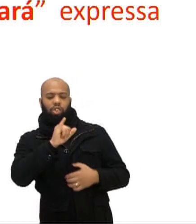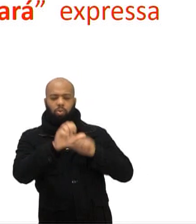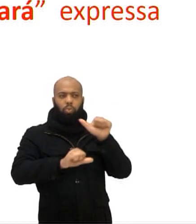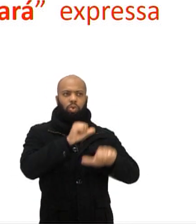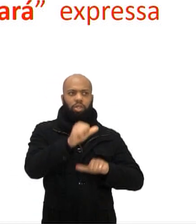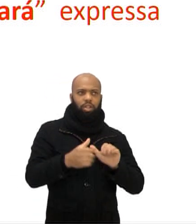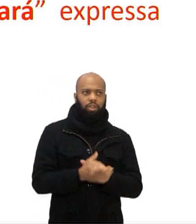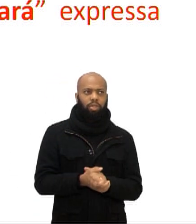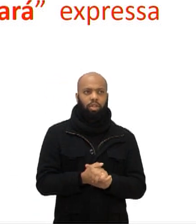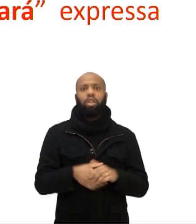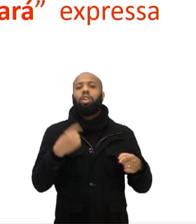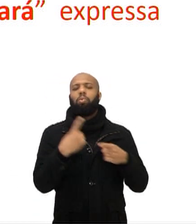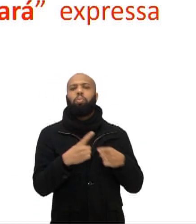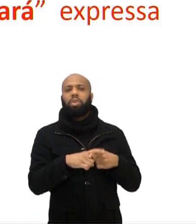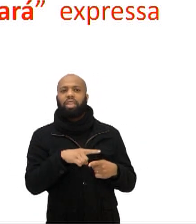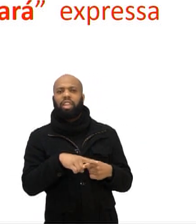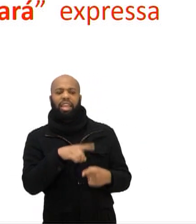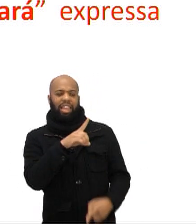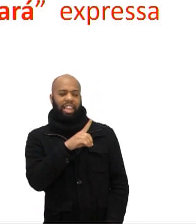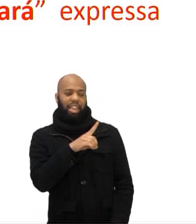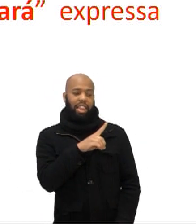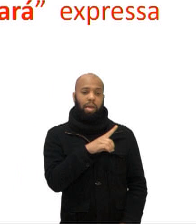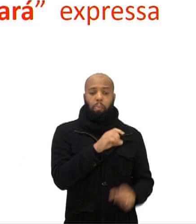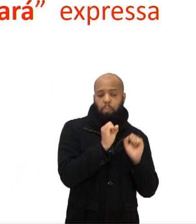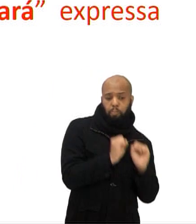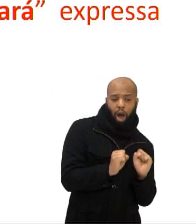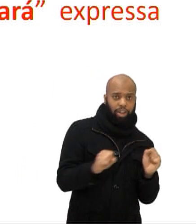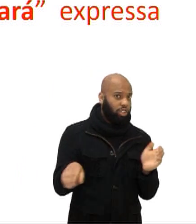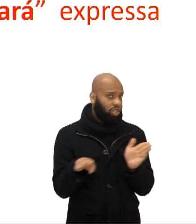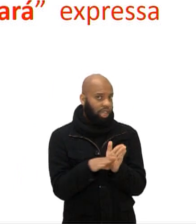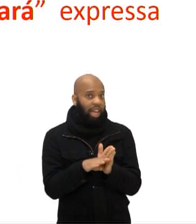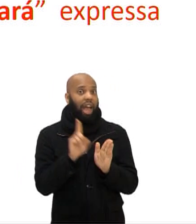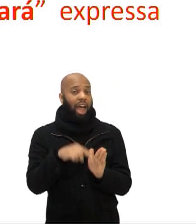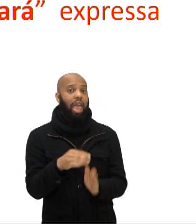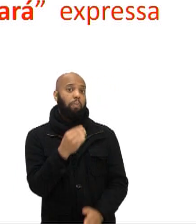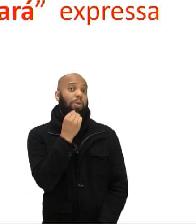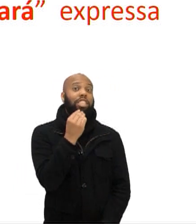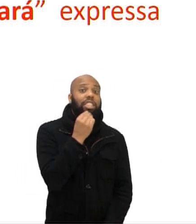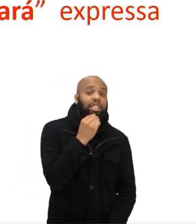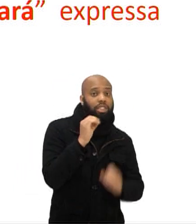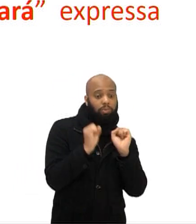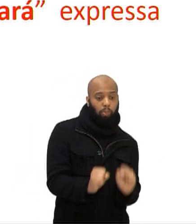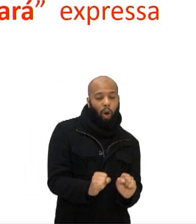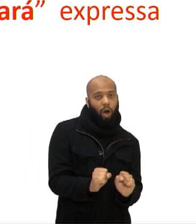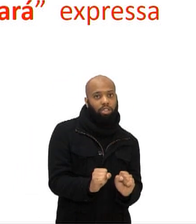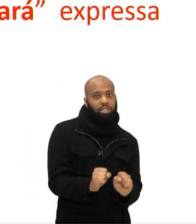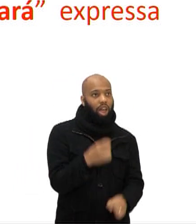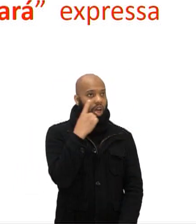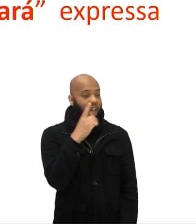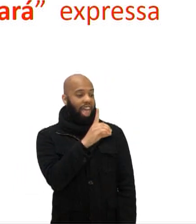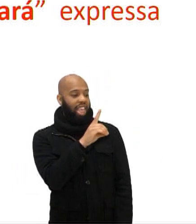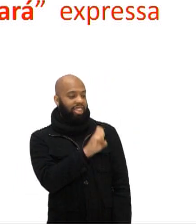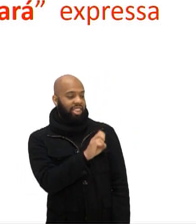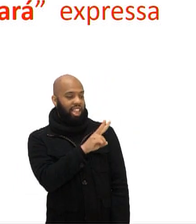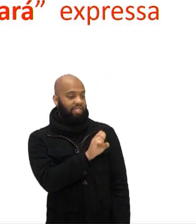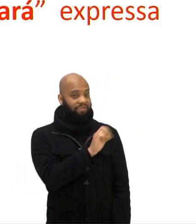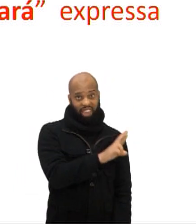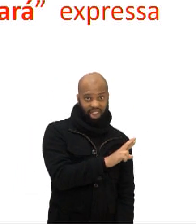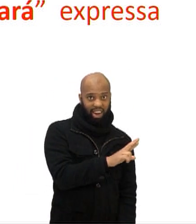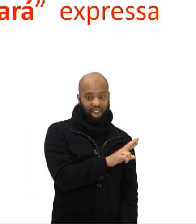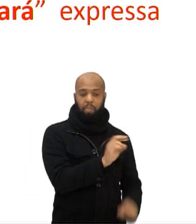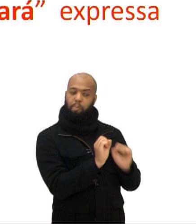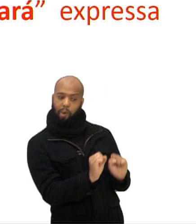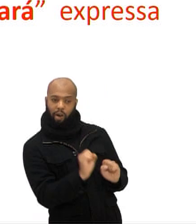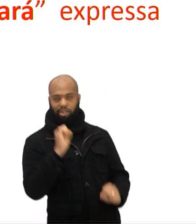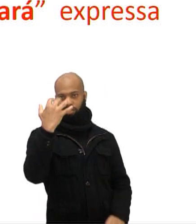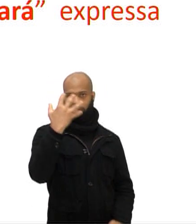alterado. Pois devem chegar, transmite uma ideia de possibilidade. O verbo dever ali, deve chegar,